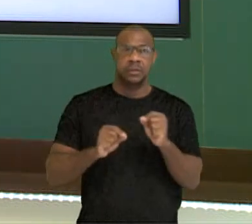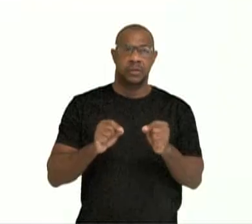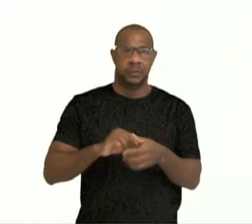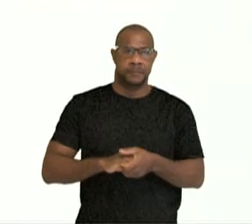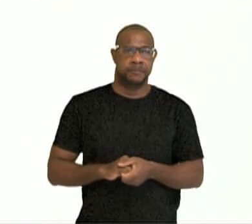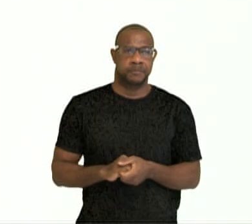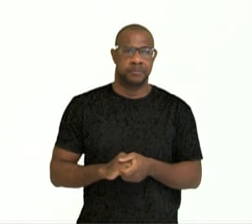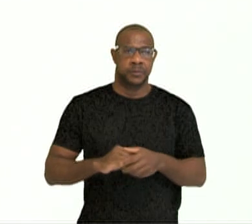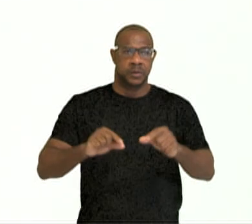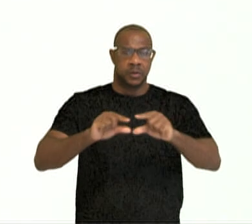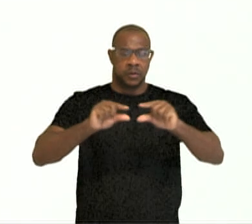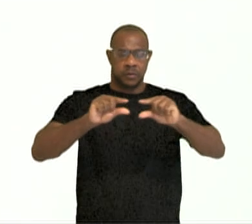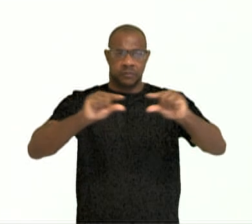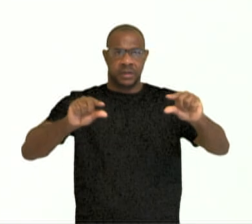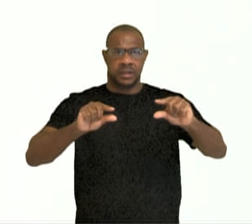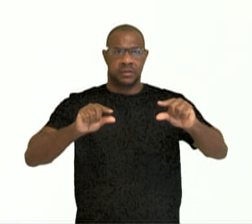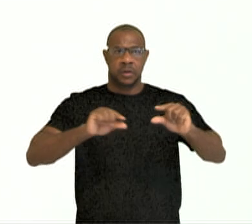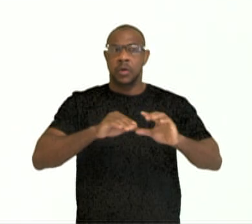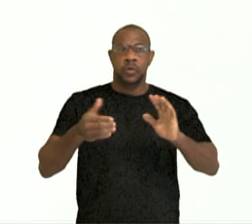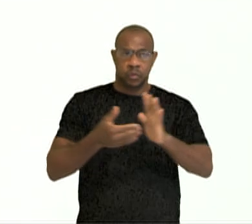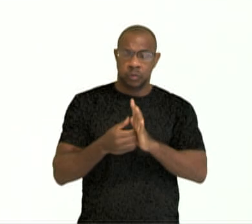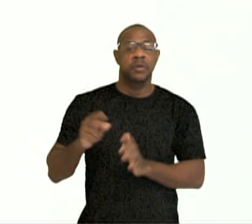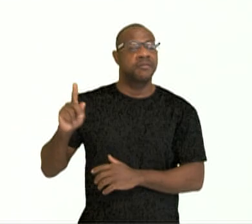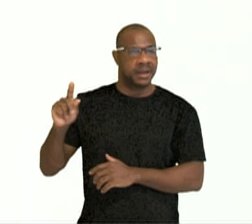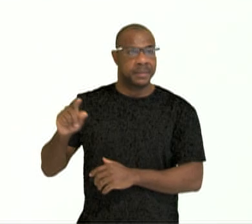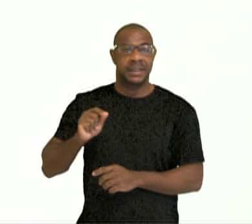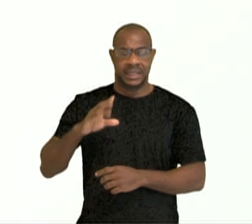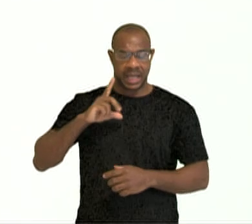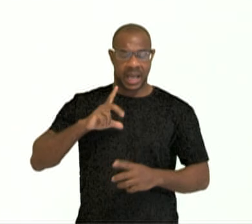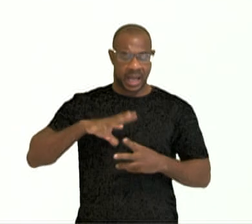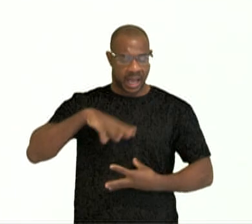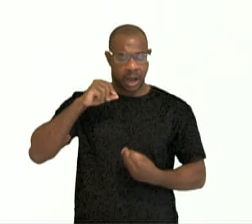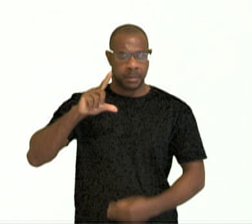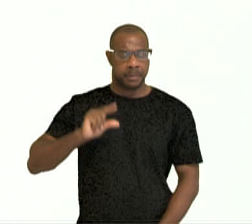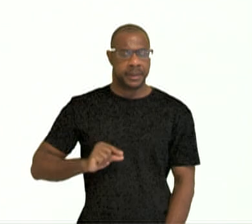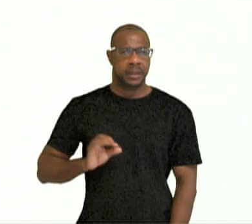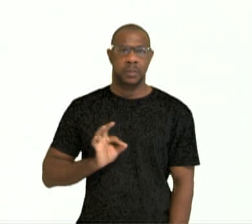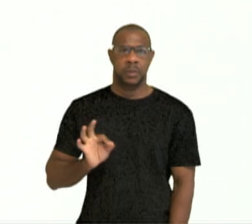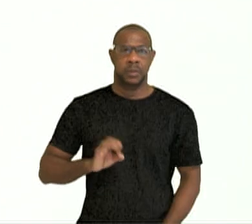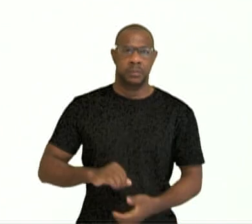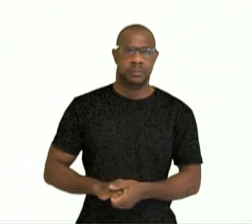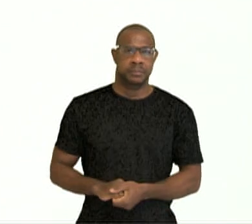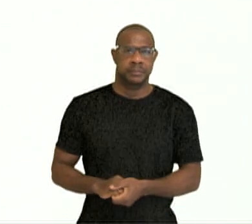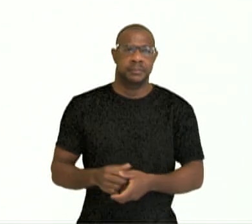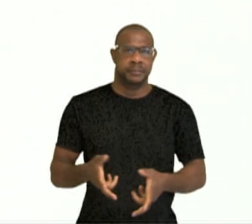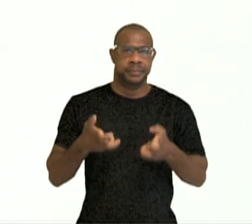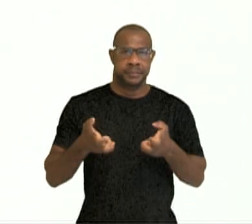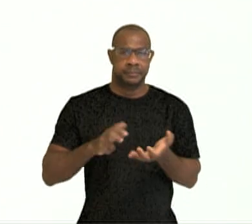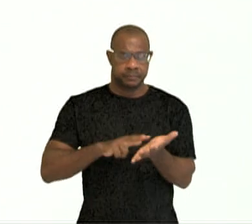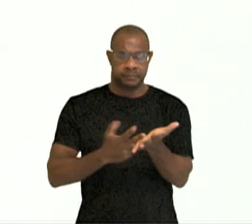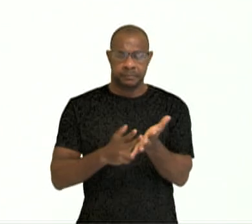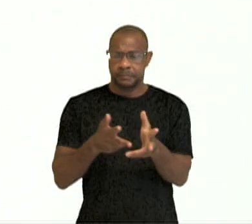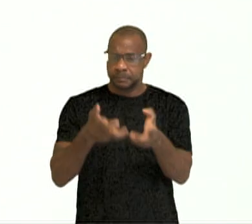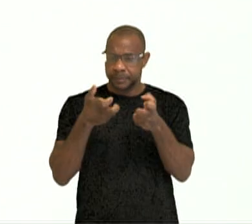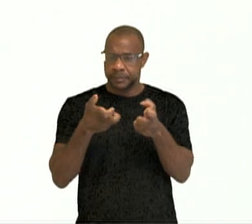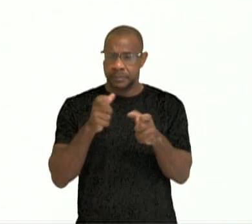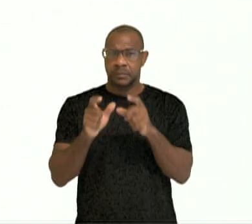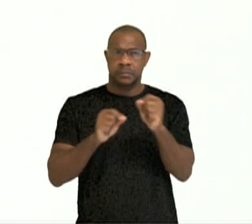o verso tudo vale a pena se a alma não é pequena, remete a quais possíveis interpretações, né?